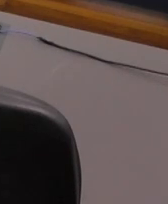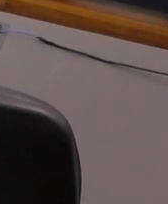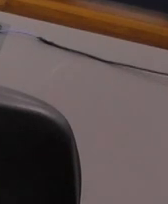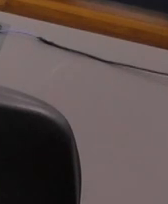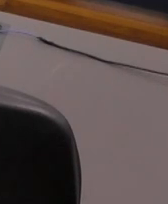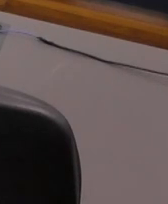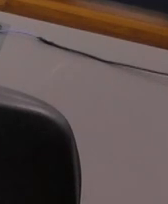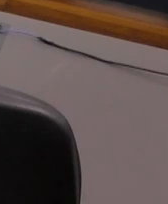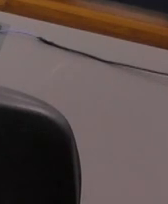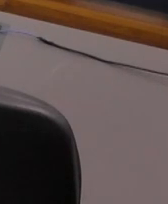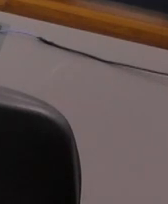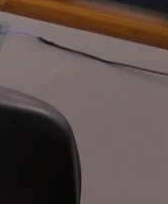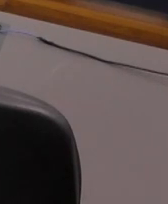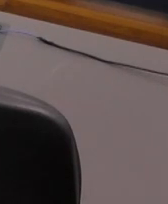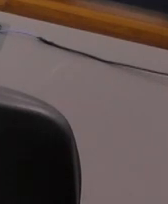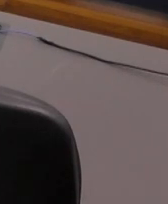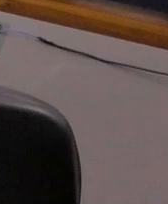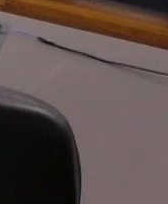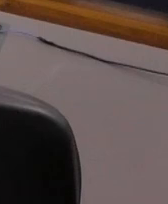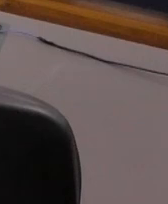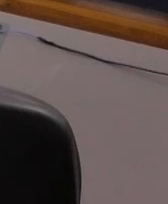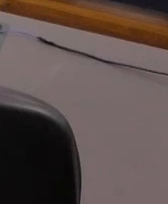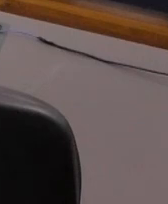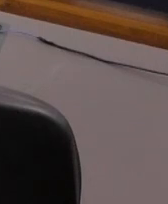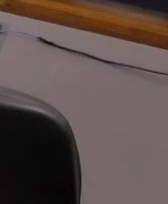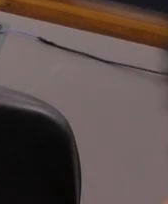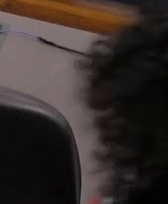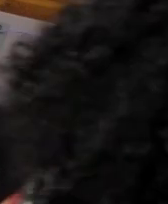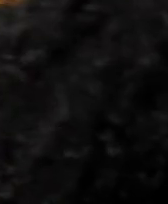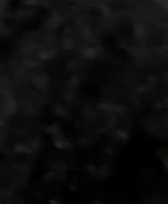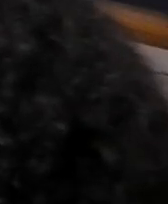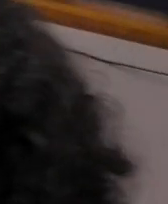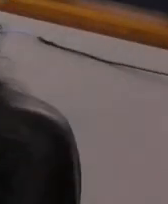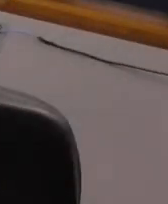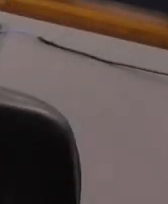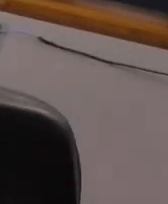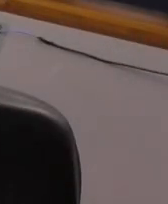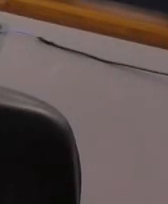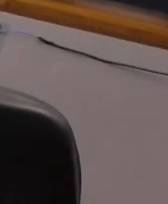que essa oitiva da CPI está sendo